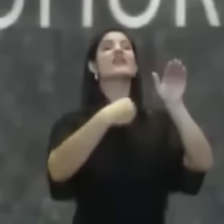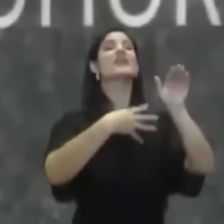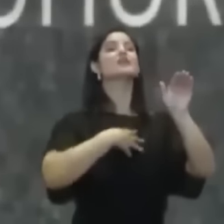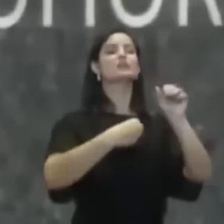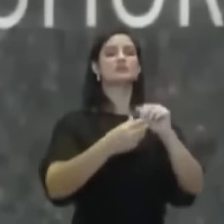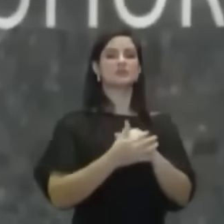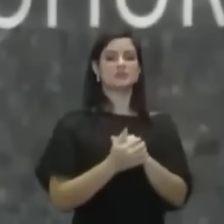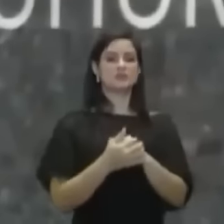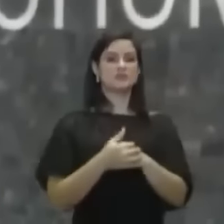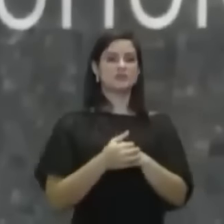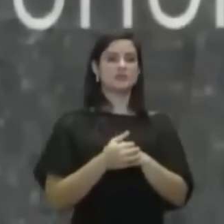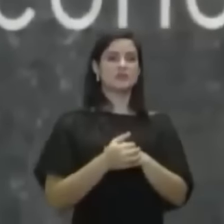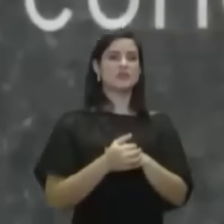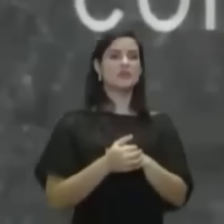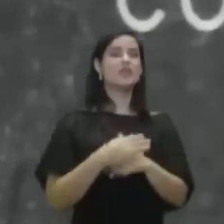Filhos!